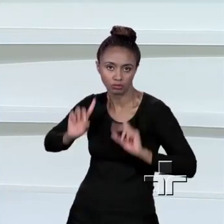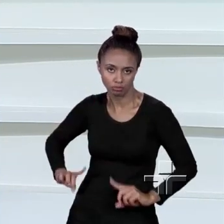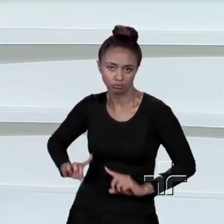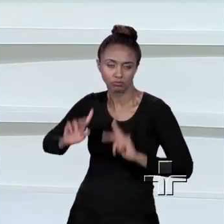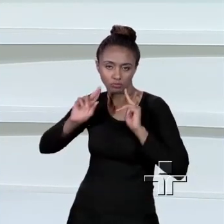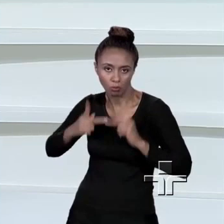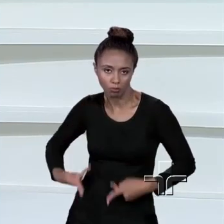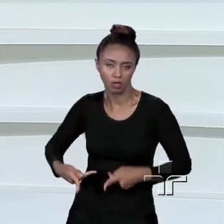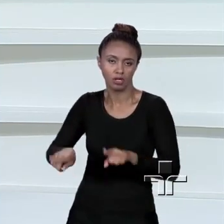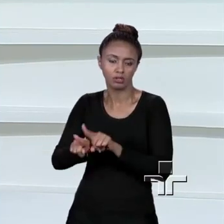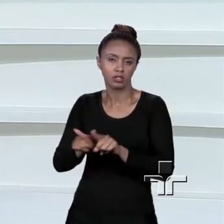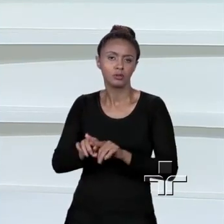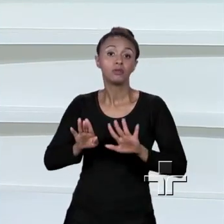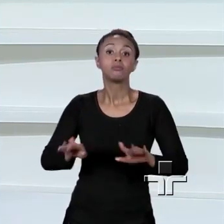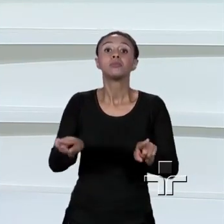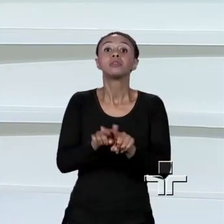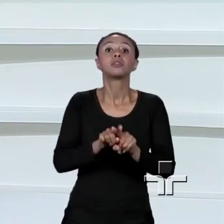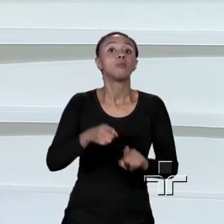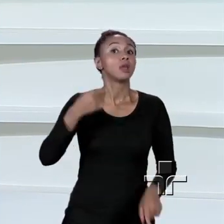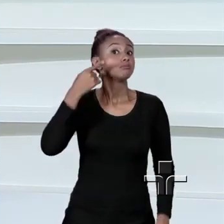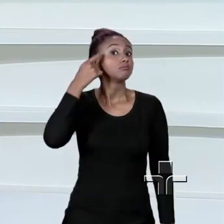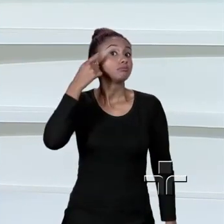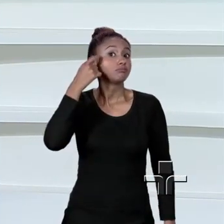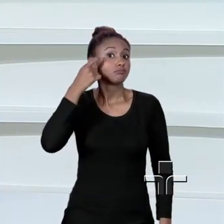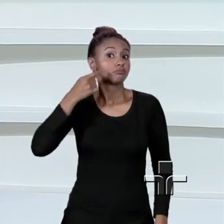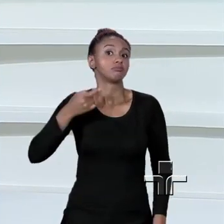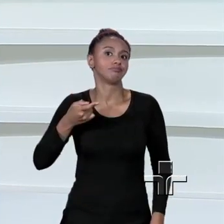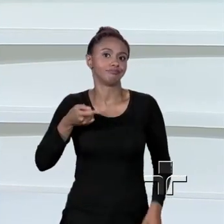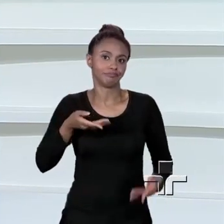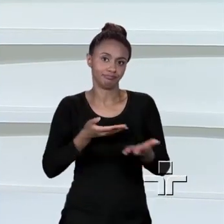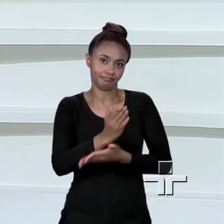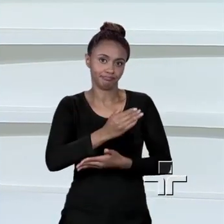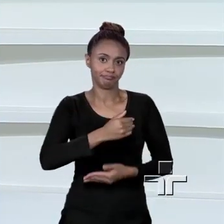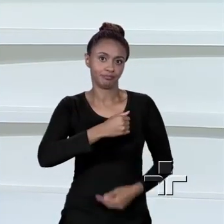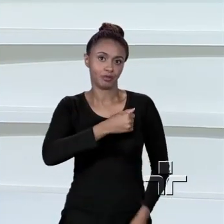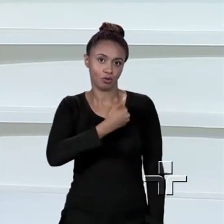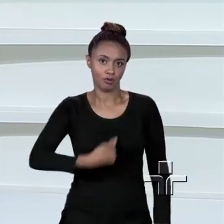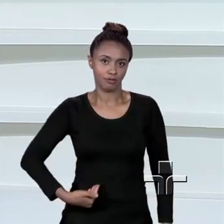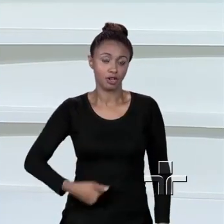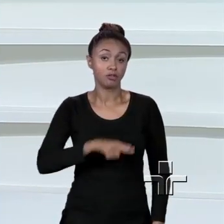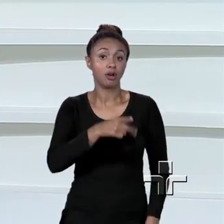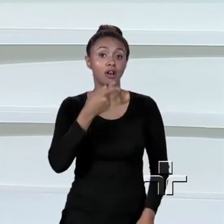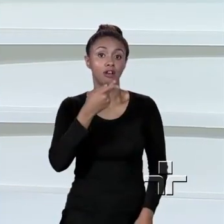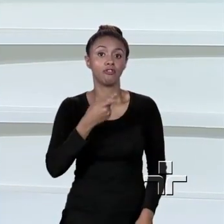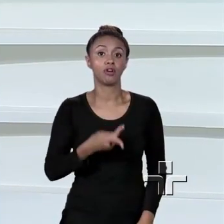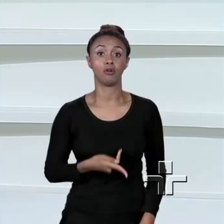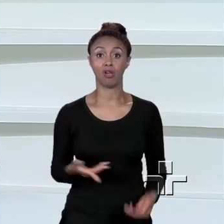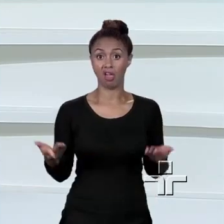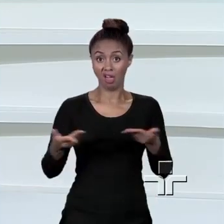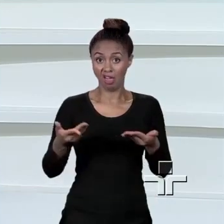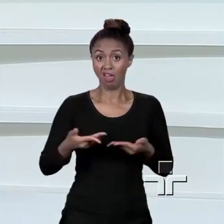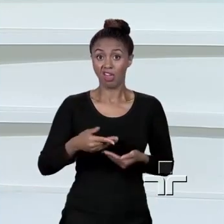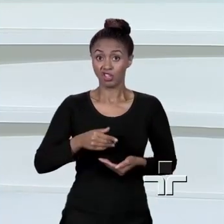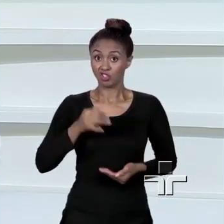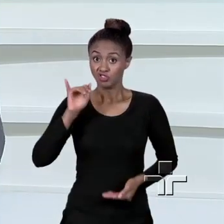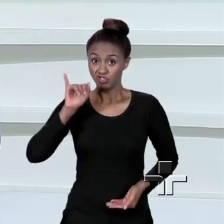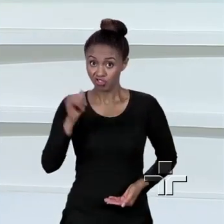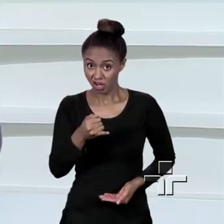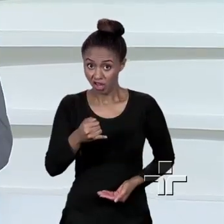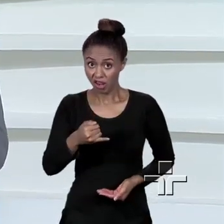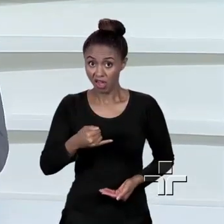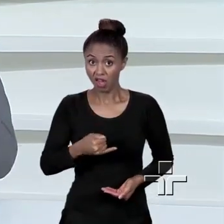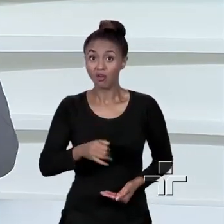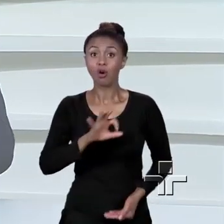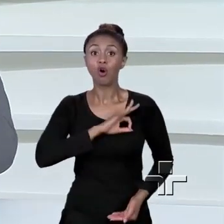Paulo, quando foi eleito governador, ele falou que a polícia, a partir de janeiro, ia atirar para matar. Como é que o partido